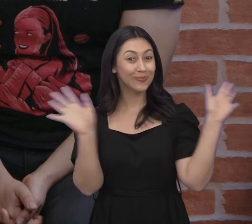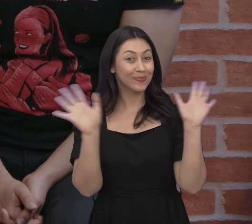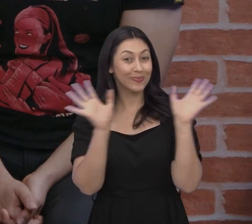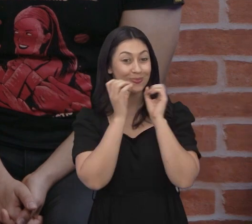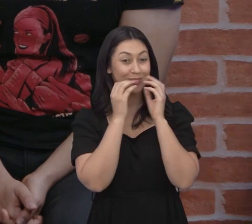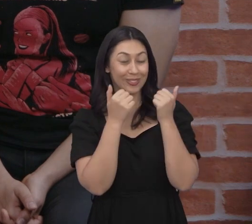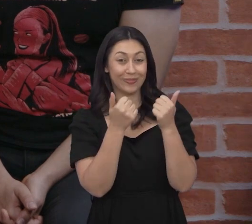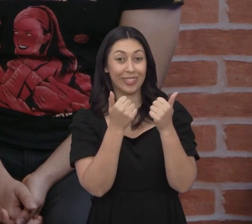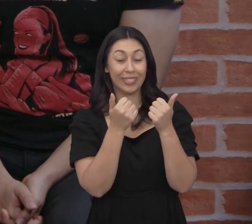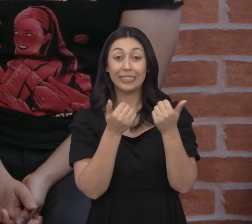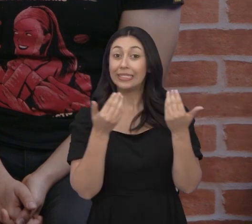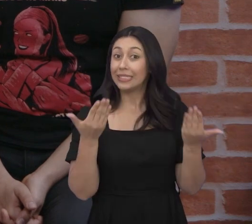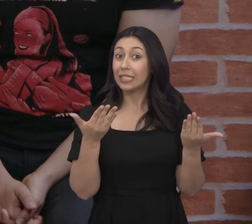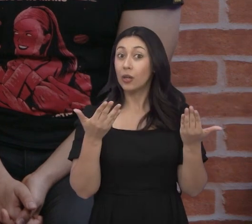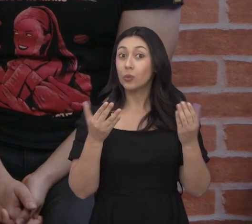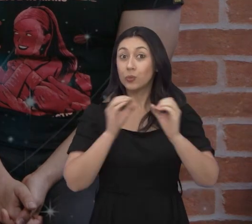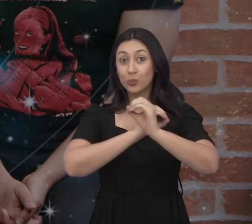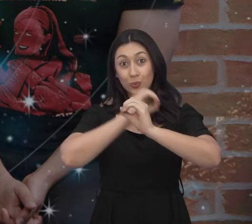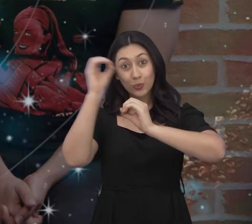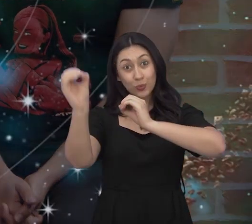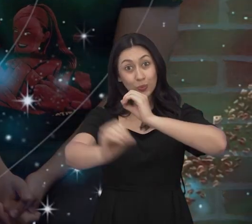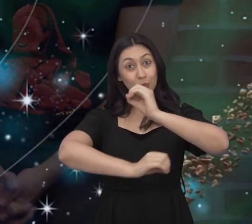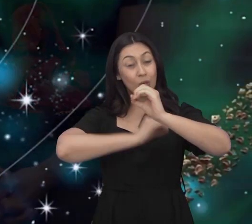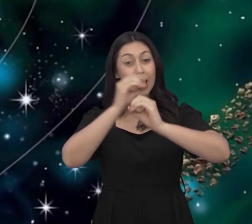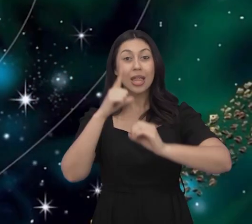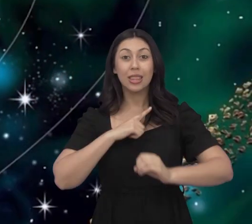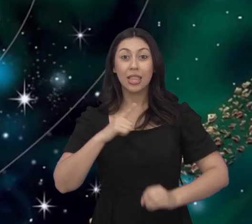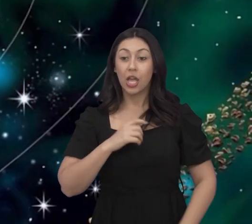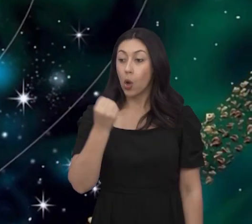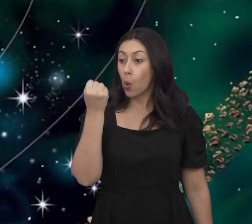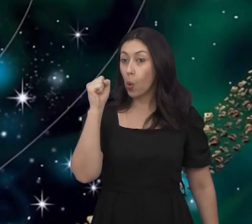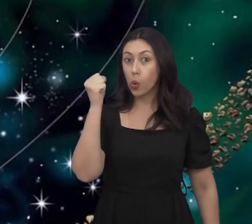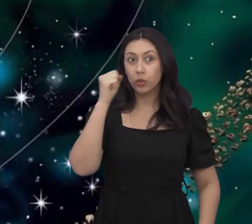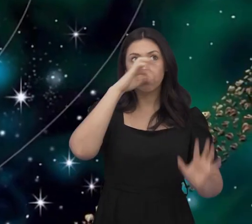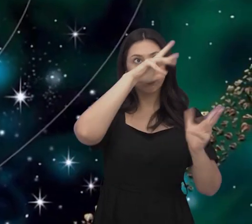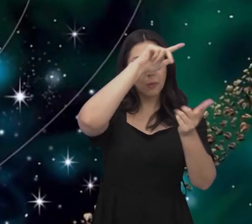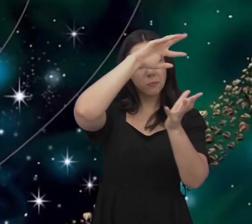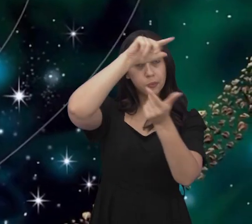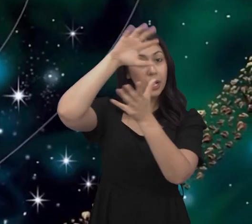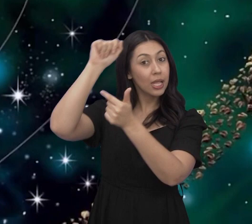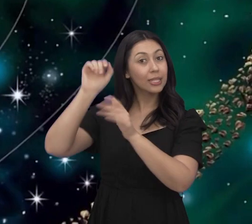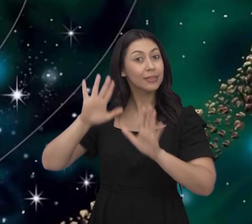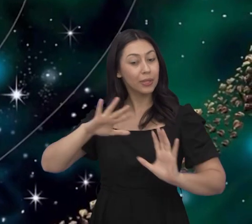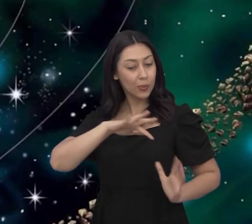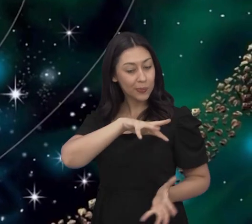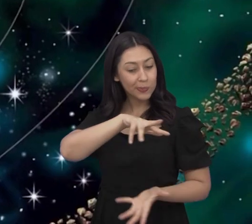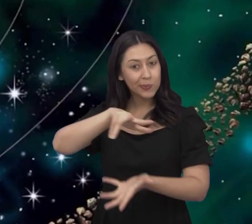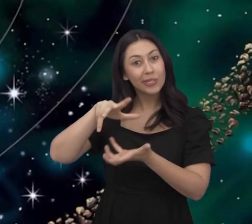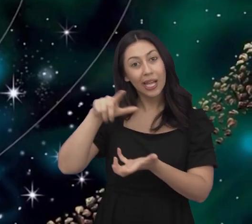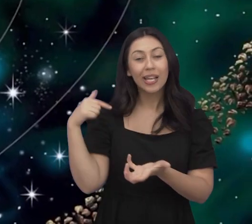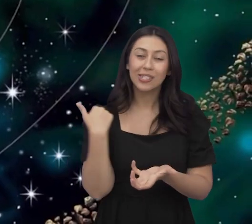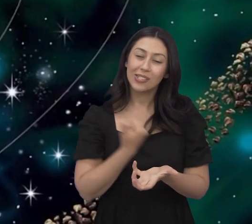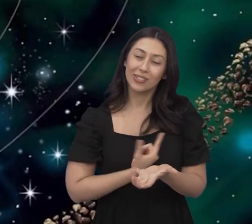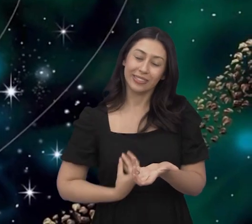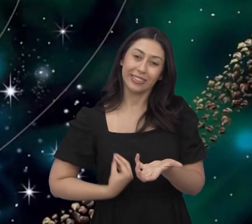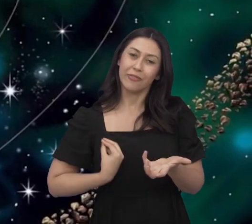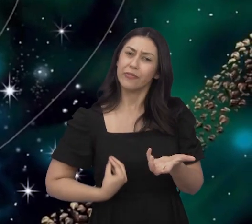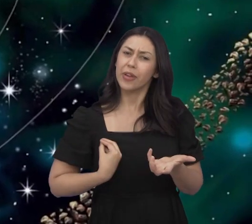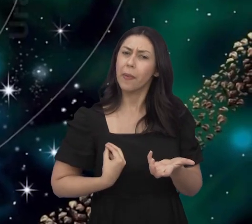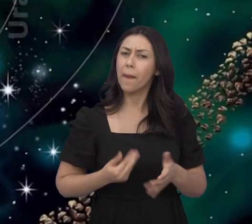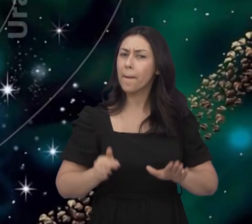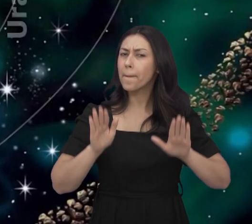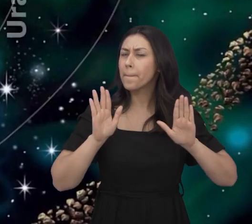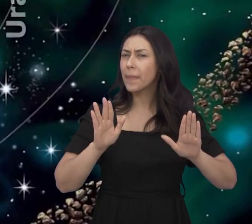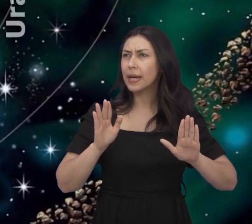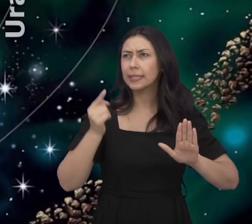Fala, galera. Beleza? Olha só, o Sistema Solar é formado por 8 planetas. Entre eles, a Terra. Esse aqui é onde a gente vive. Mas